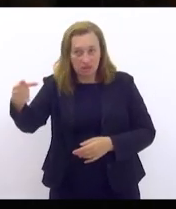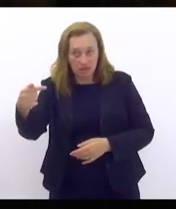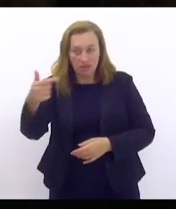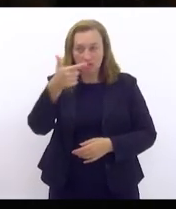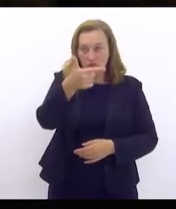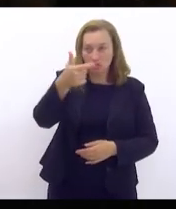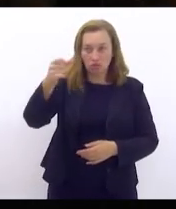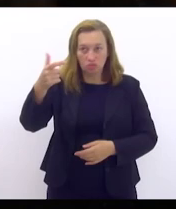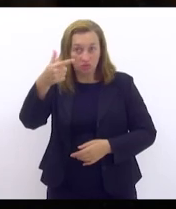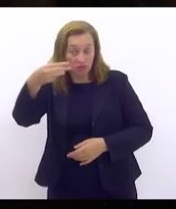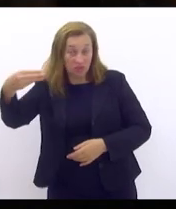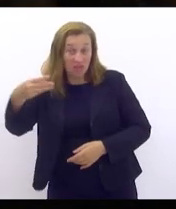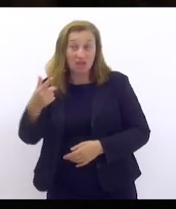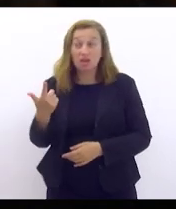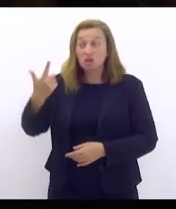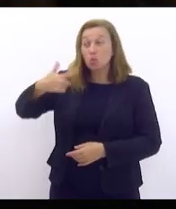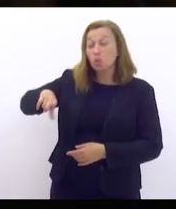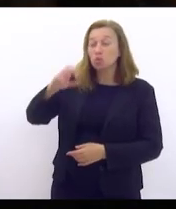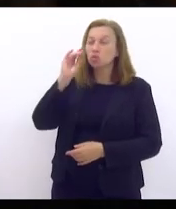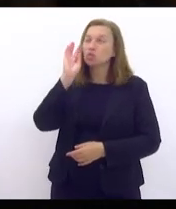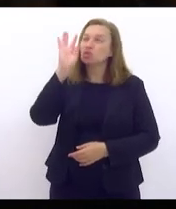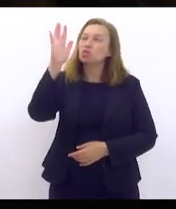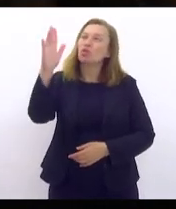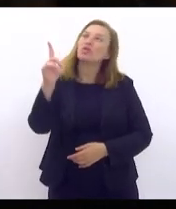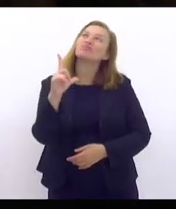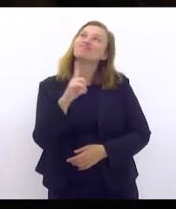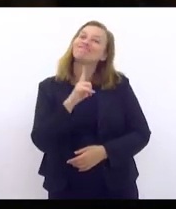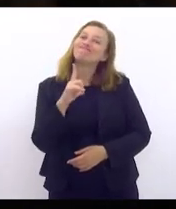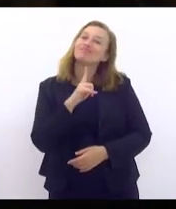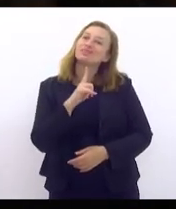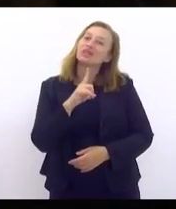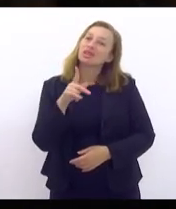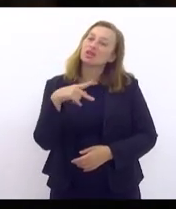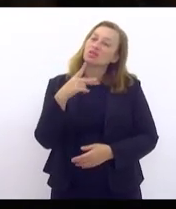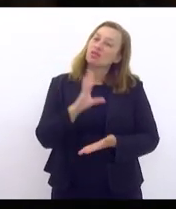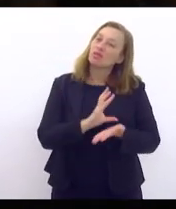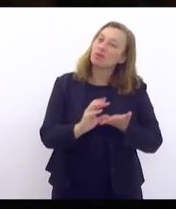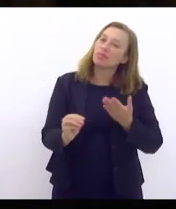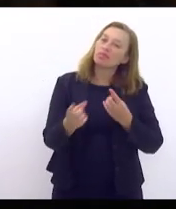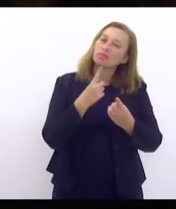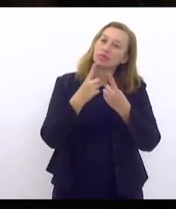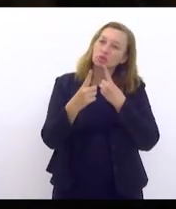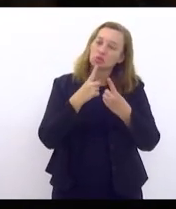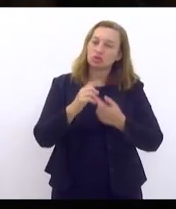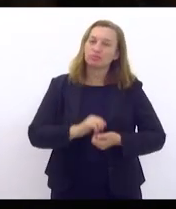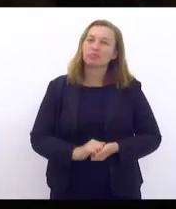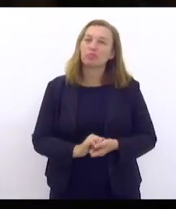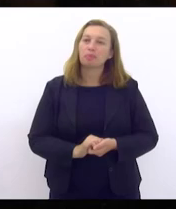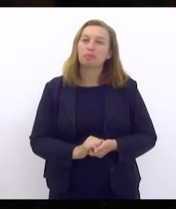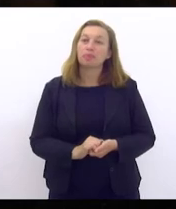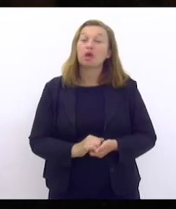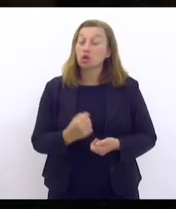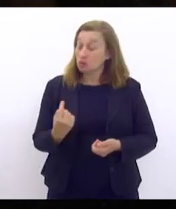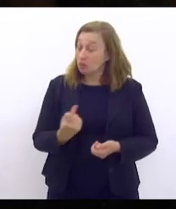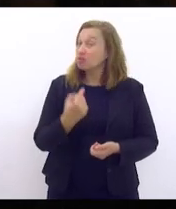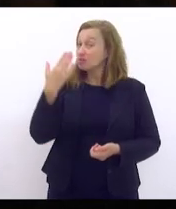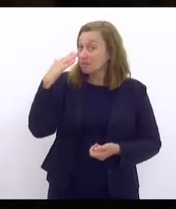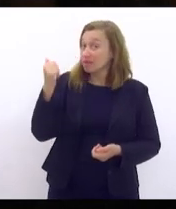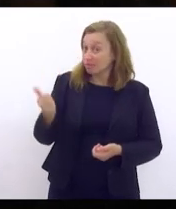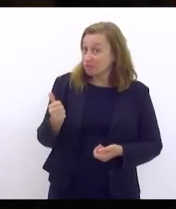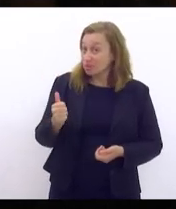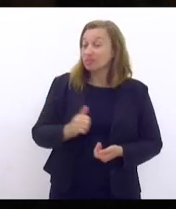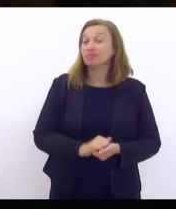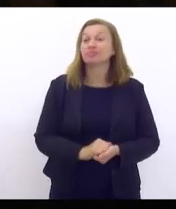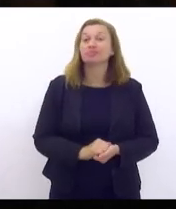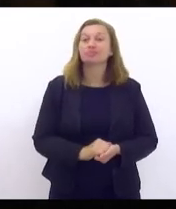mas eu tinha um outro sonho que eu vou trazer aqui a pauta para discutir Todos nós sabemos